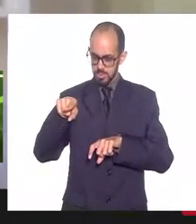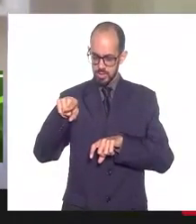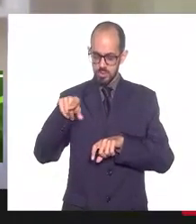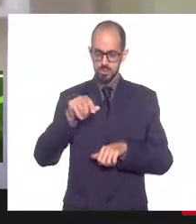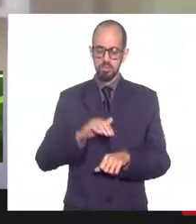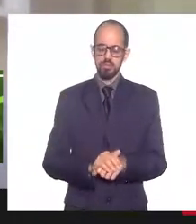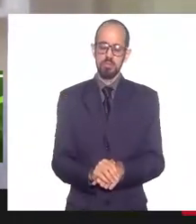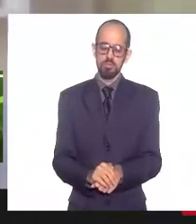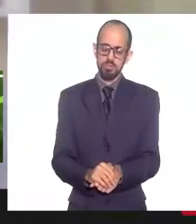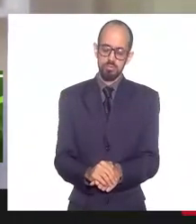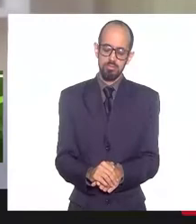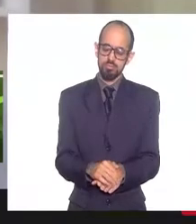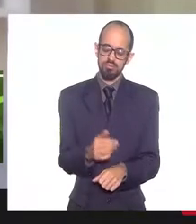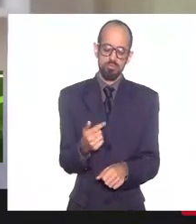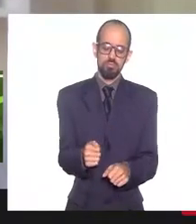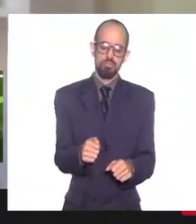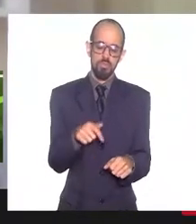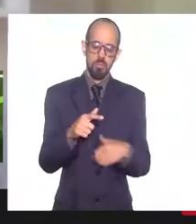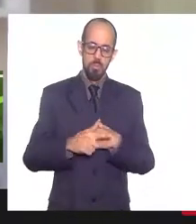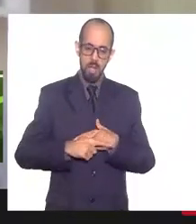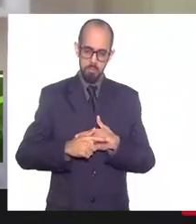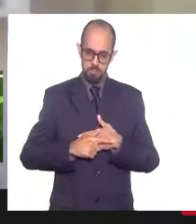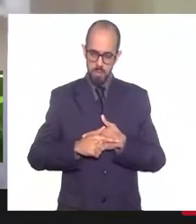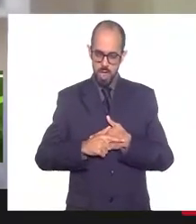localizados? A presença